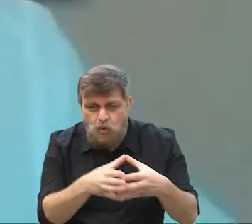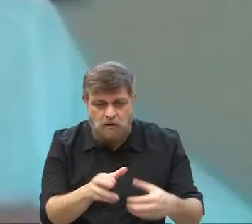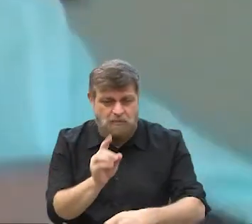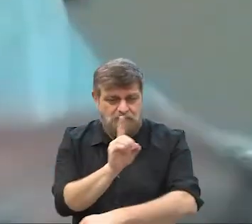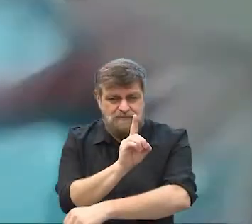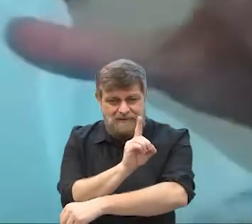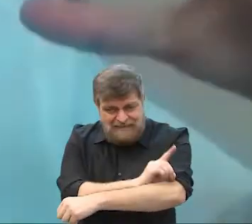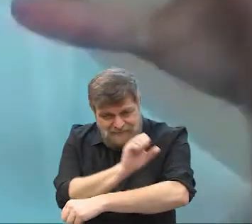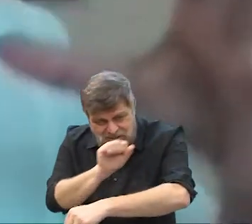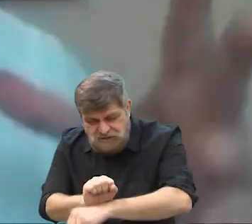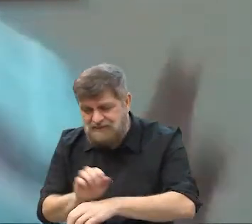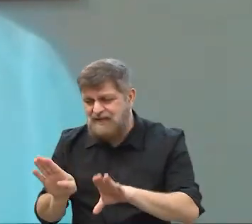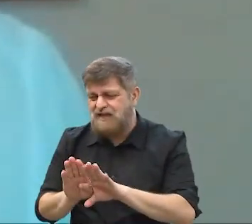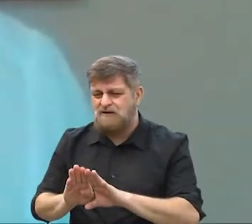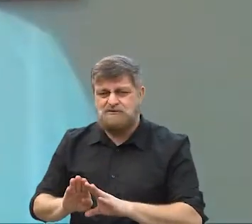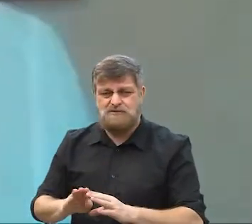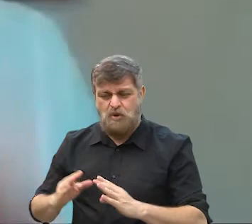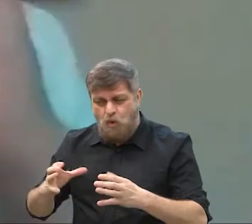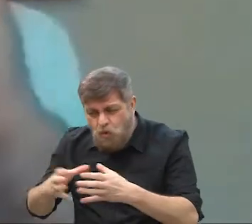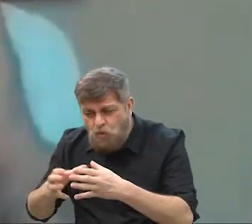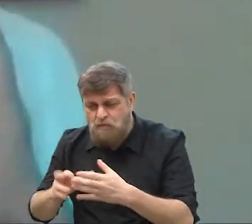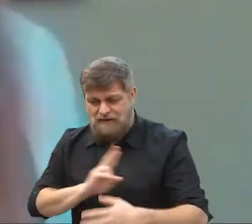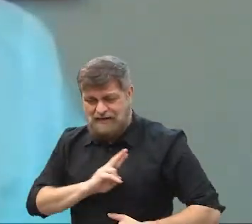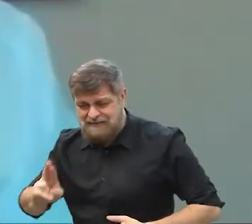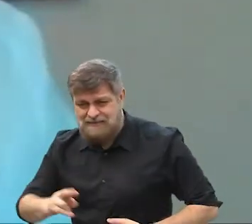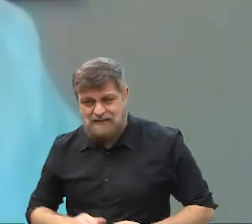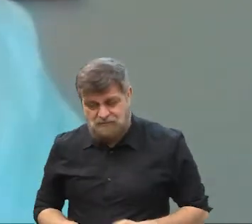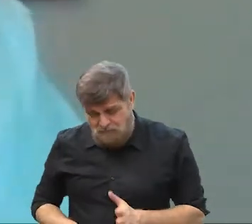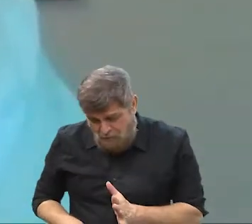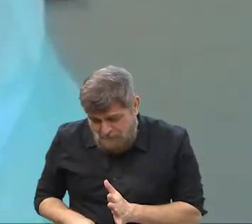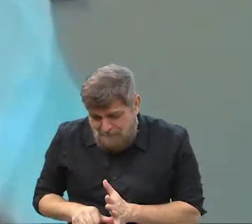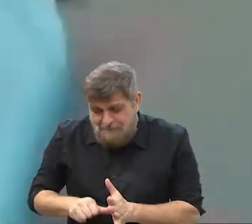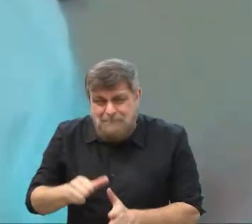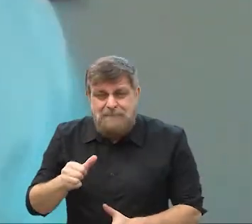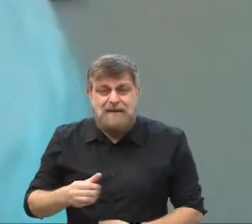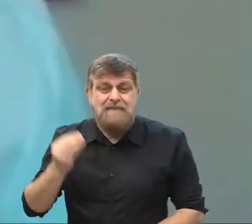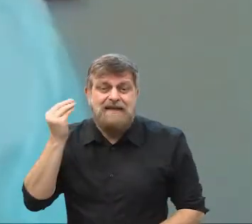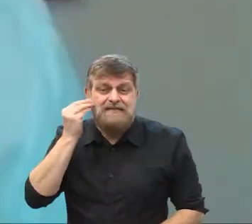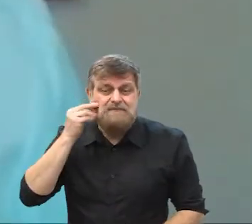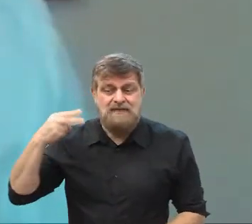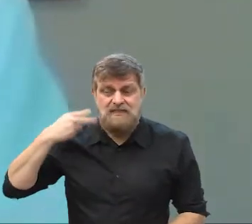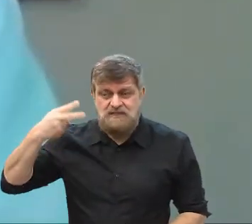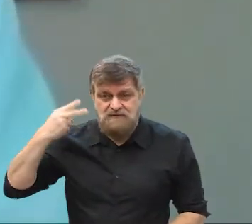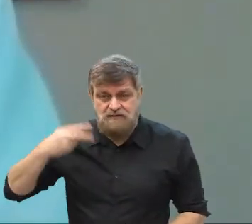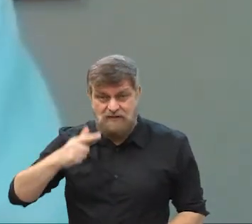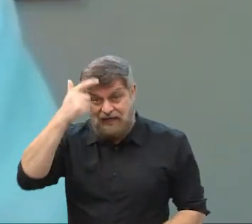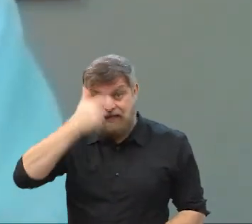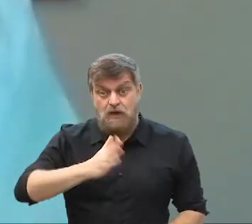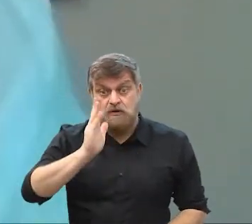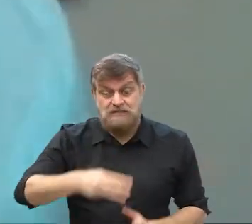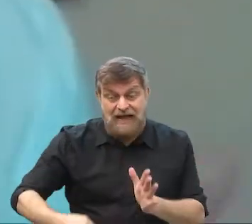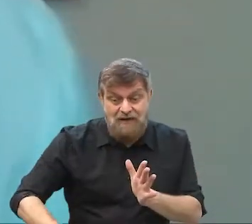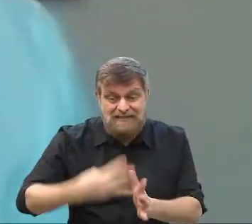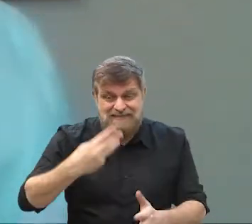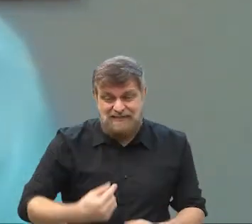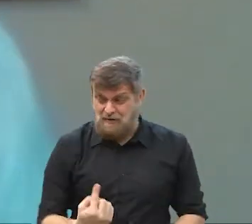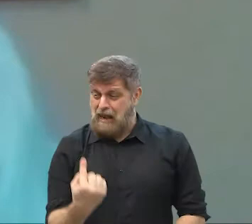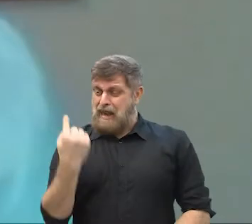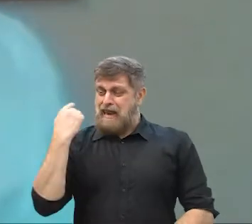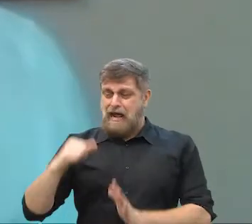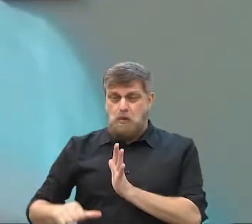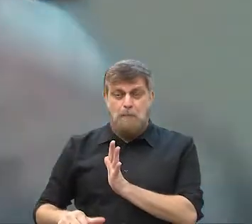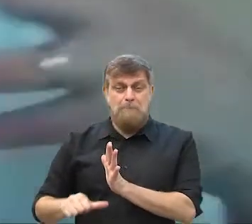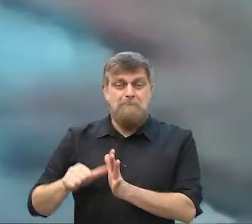dali e tentei por muitos, desde o primeiro ano do meu mandato, no primeiro mandato meu, olha, estou no terceiro mandato, né? Desde o primeiro